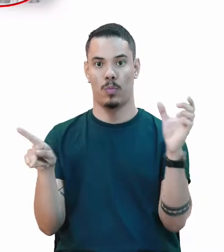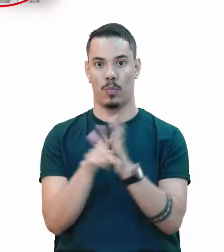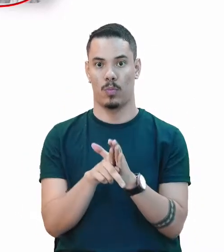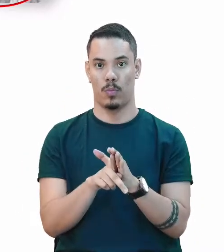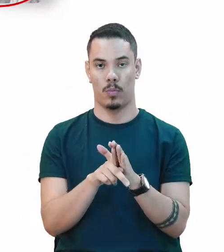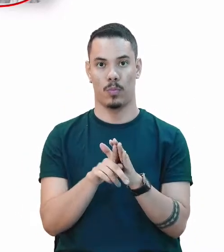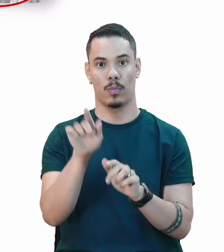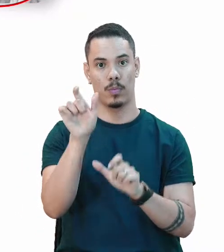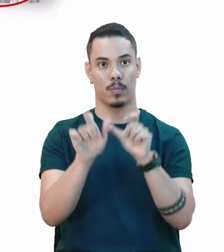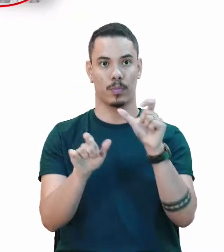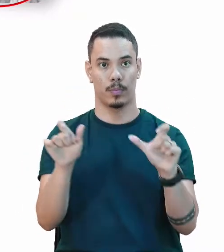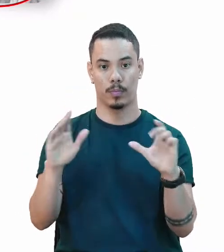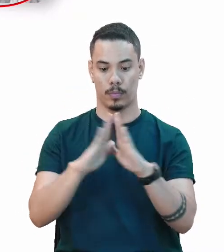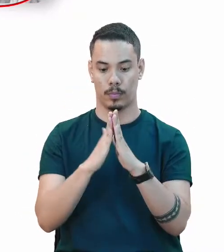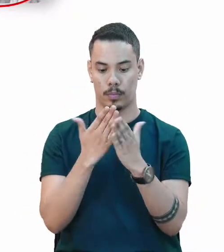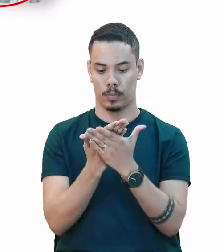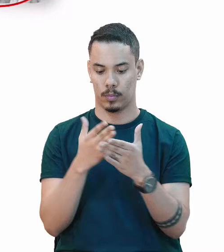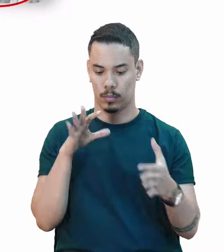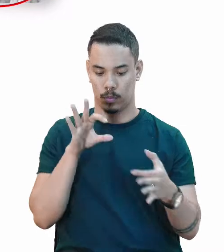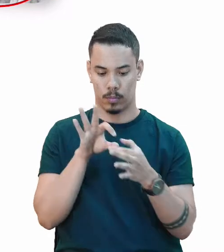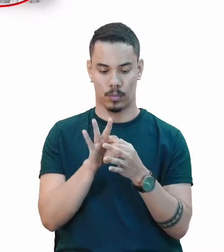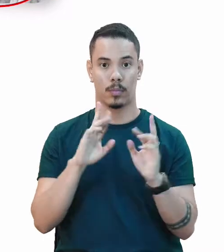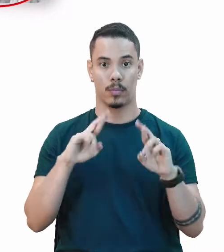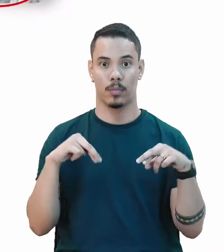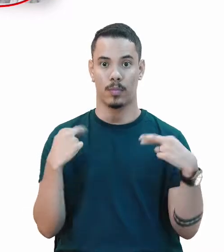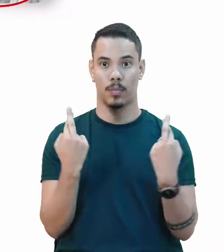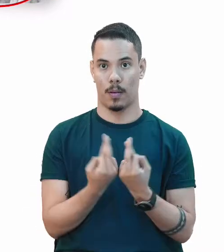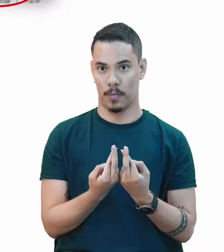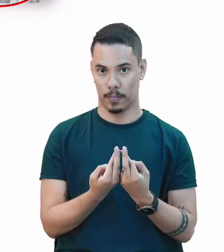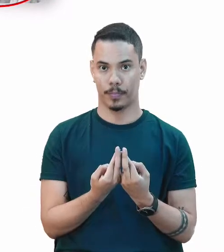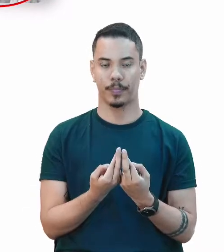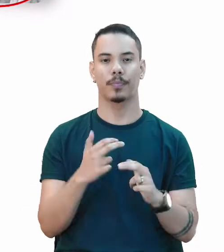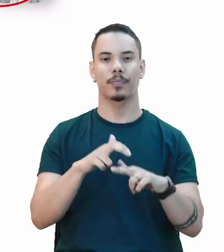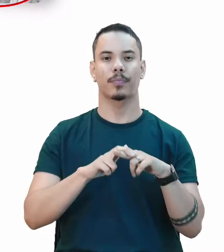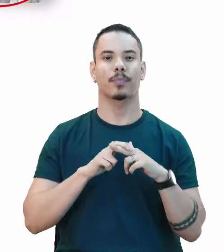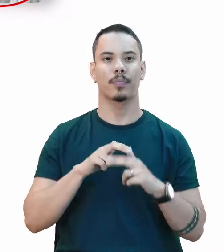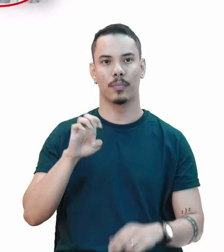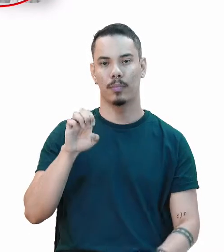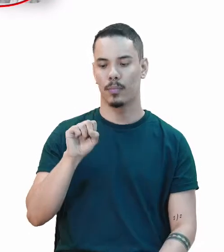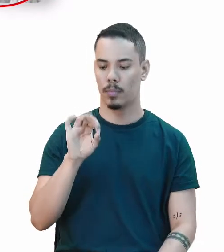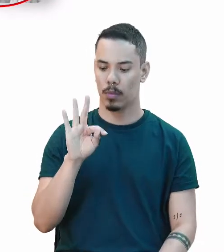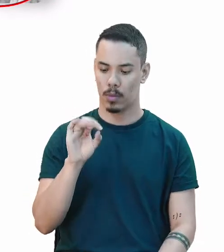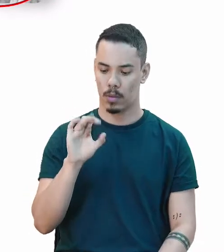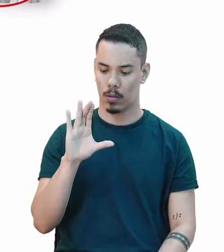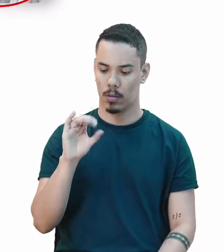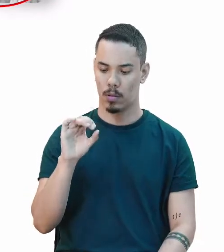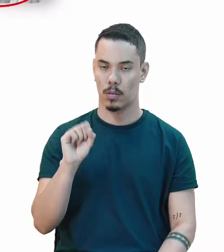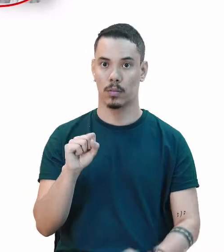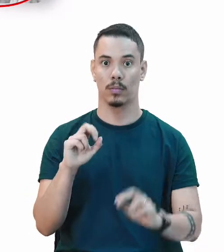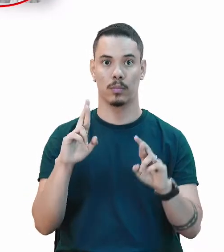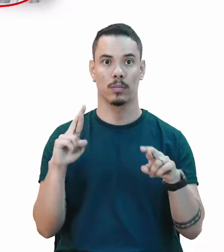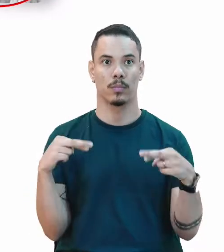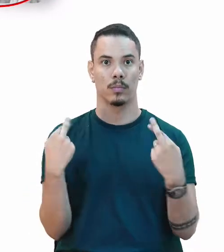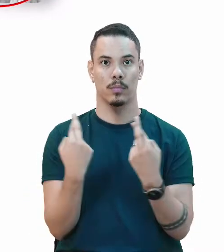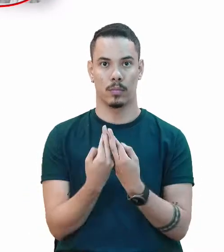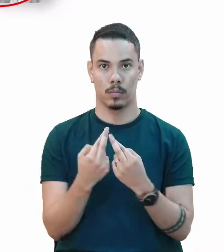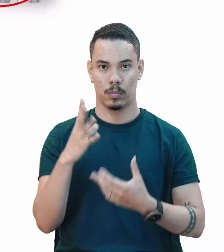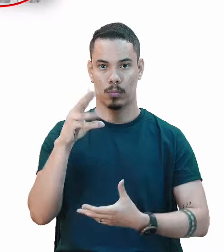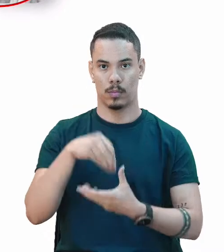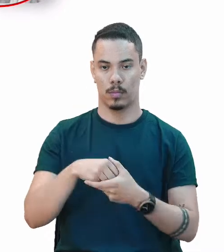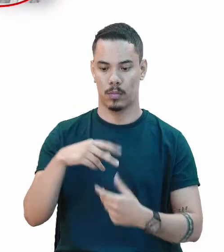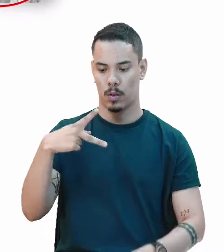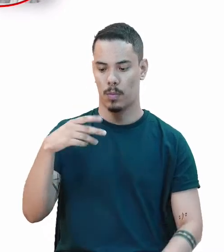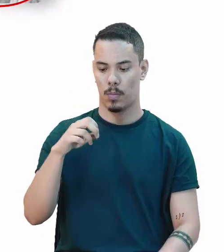da escola se reuniam. Então, os estoicos, eles se reuniam num pórtico.